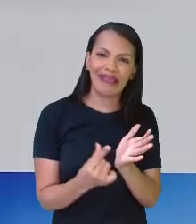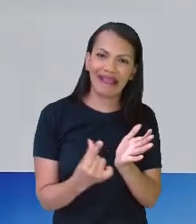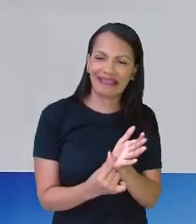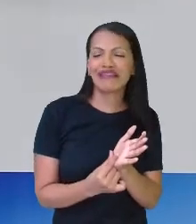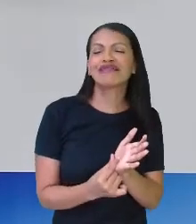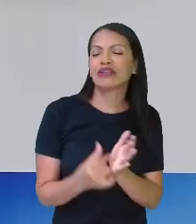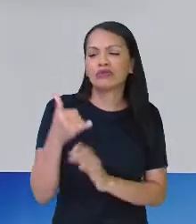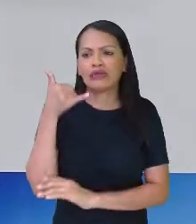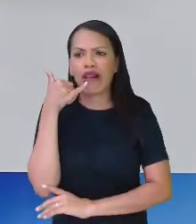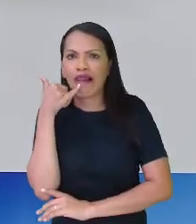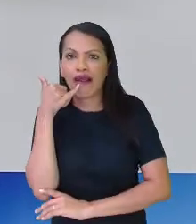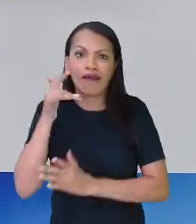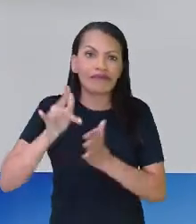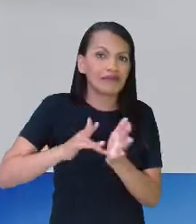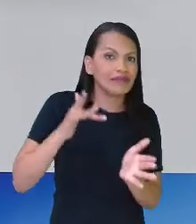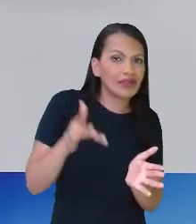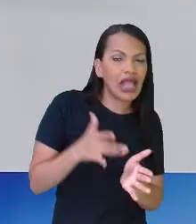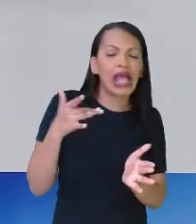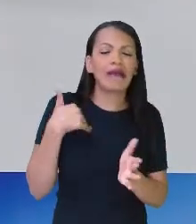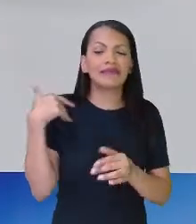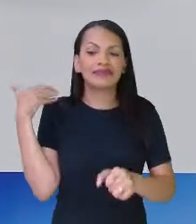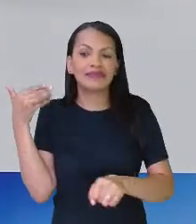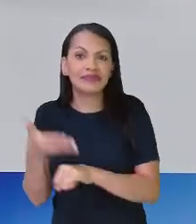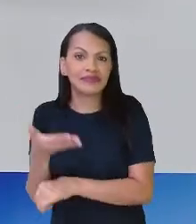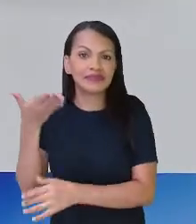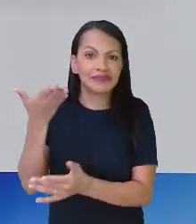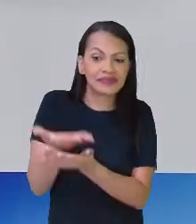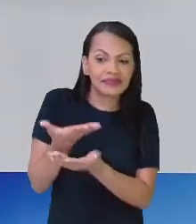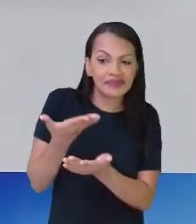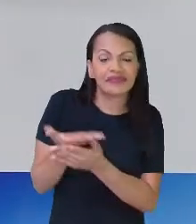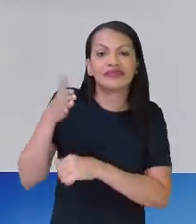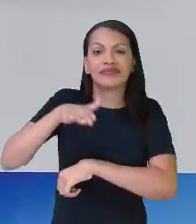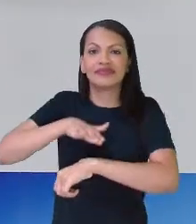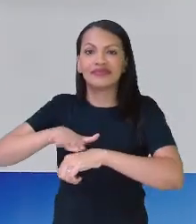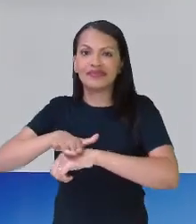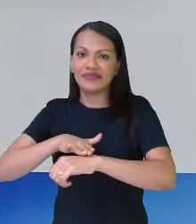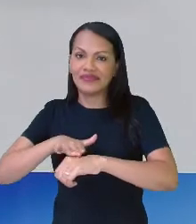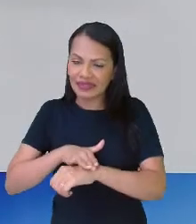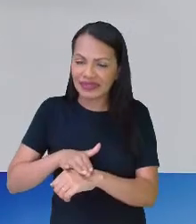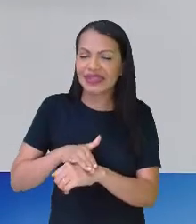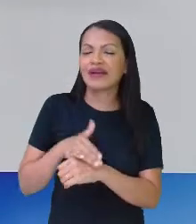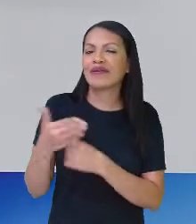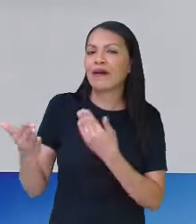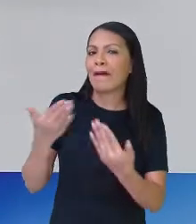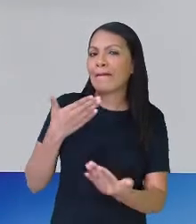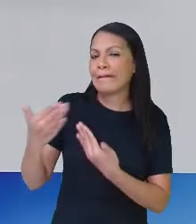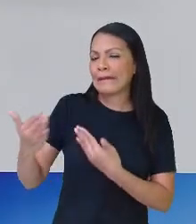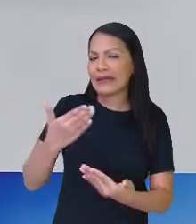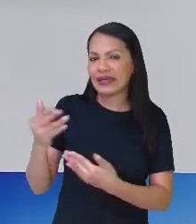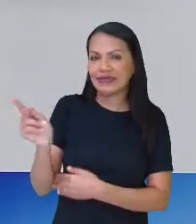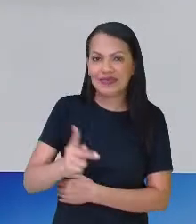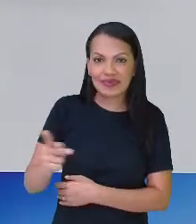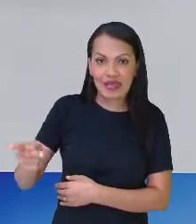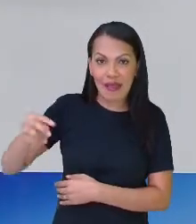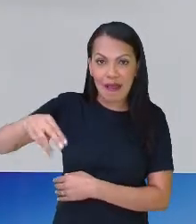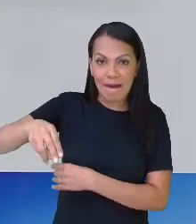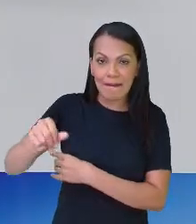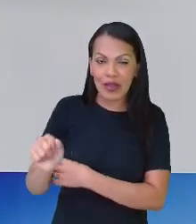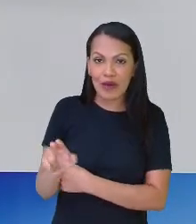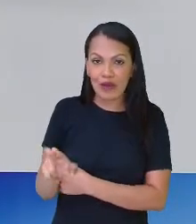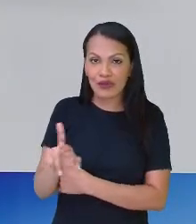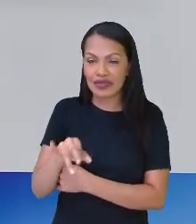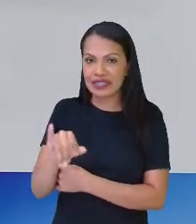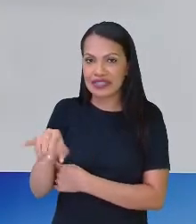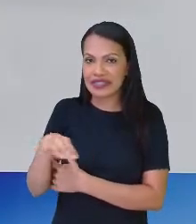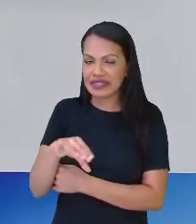e acessar as nossas aulas e conversar com a professora Mauricéia, ó, o QR Code já está aqui no cantinho. E também o que,